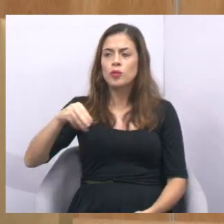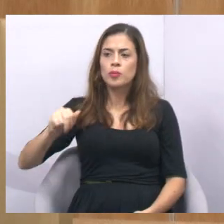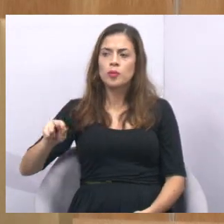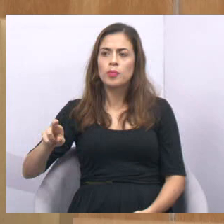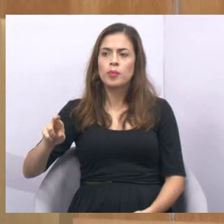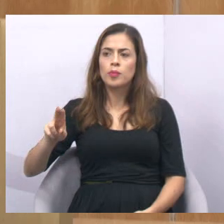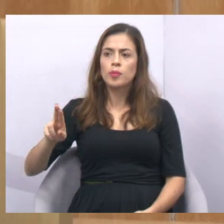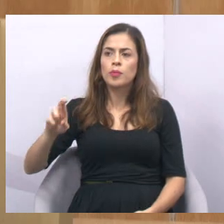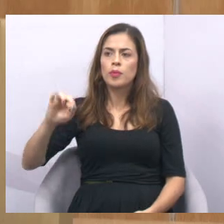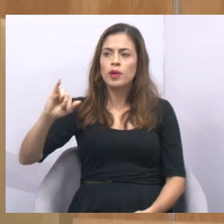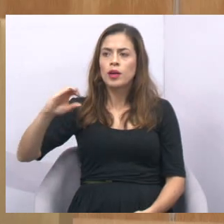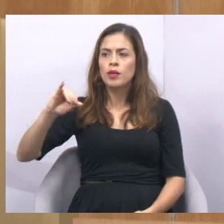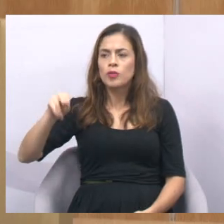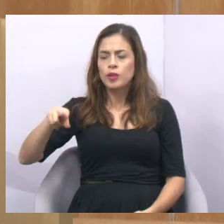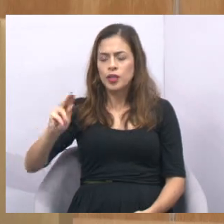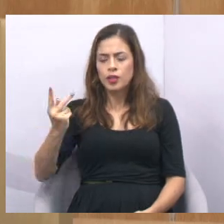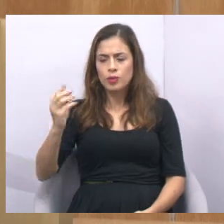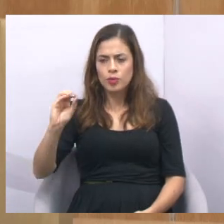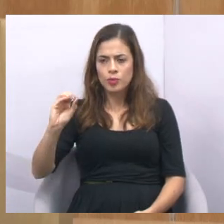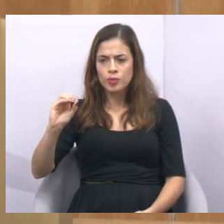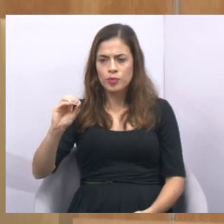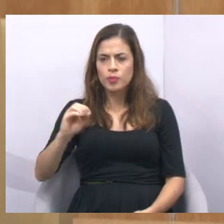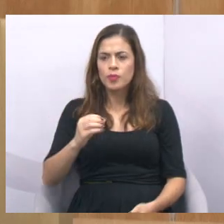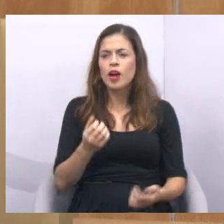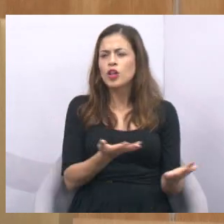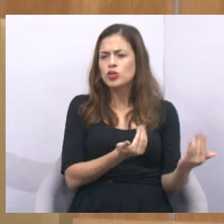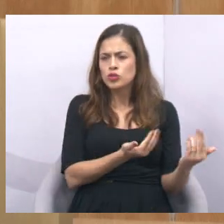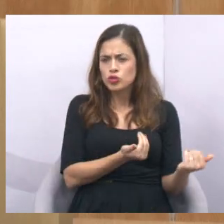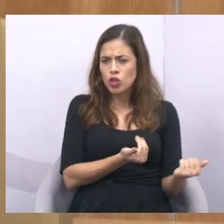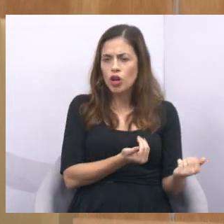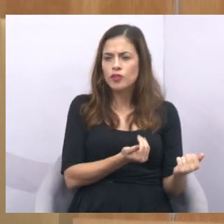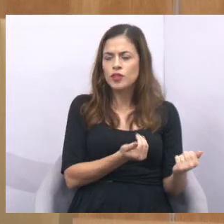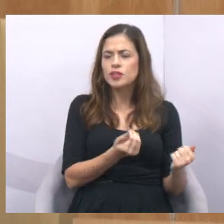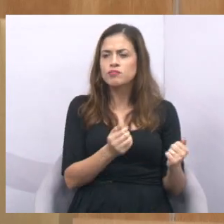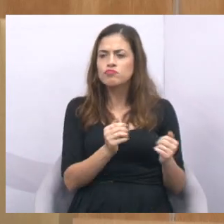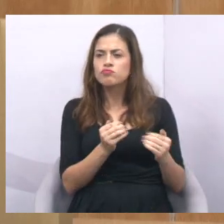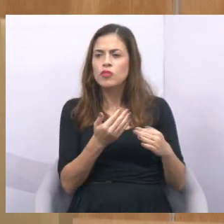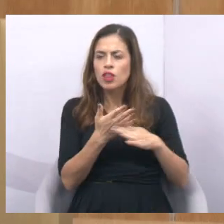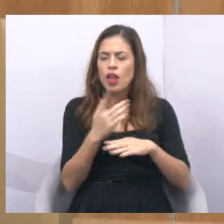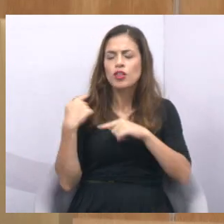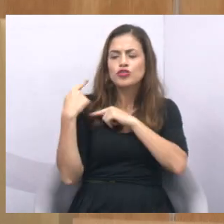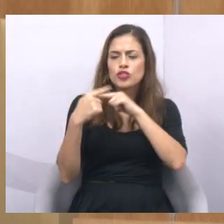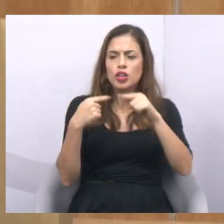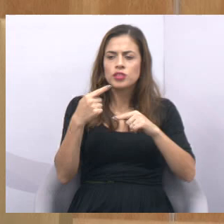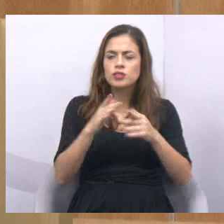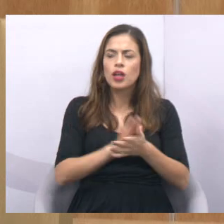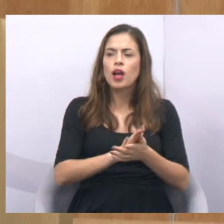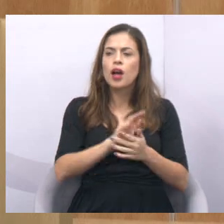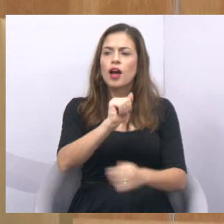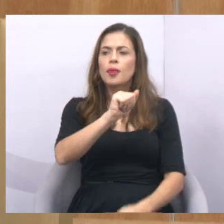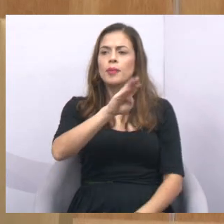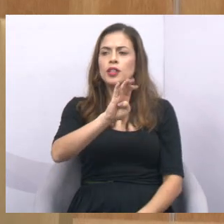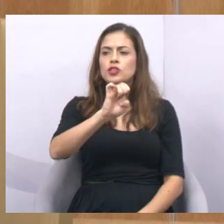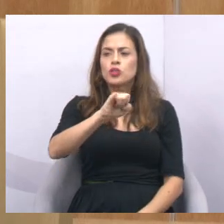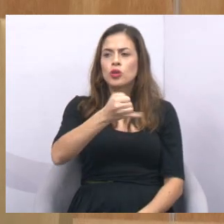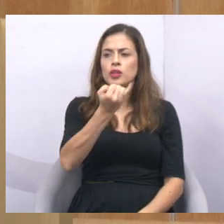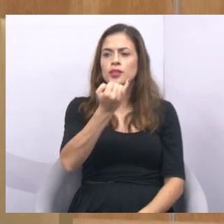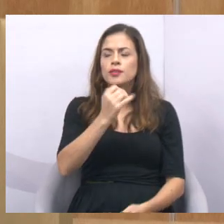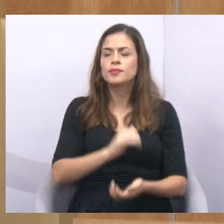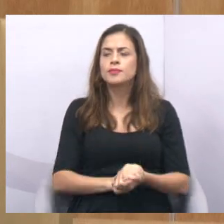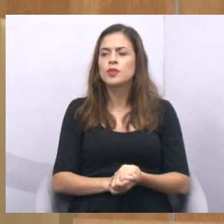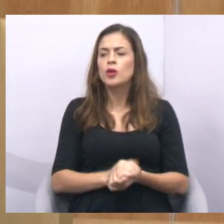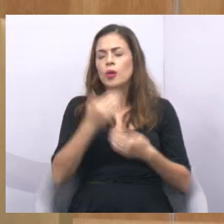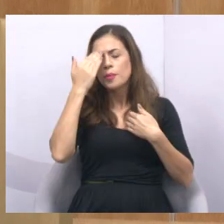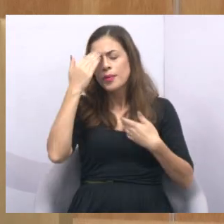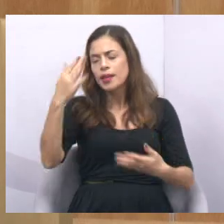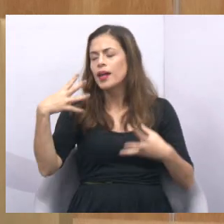nova geração aqui da BJ, meu amigo Manuel, enfim, Leandro, obrigado pela presença,